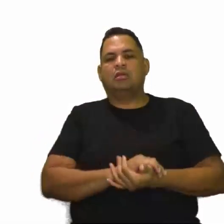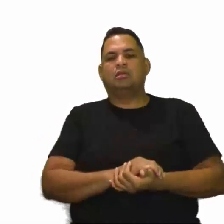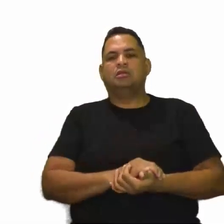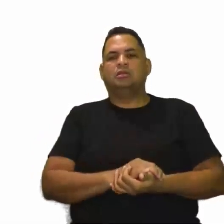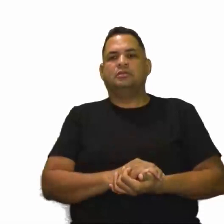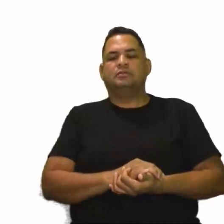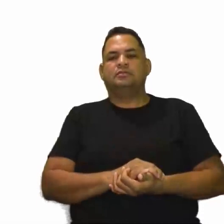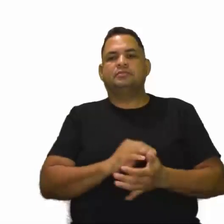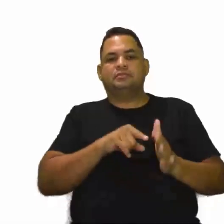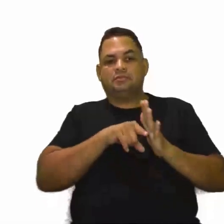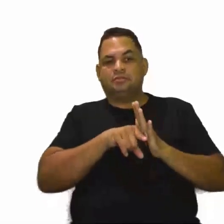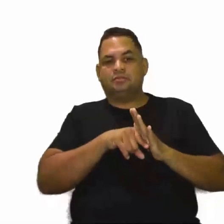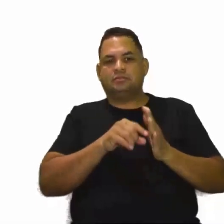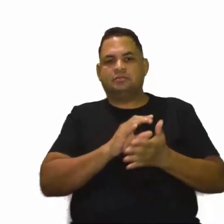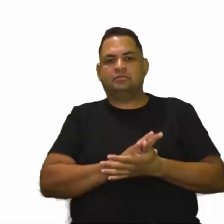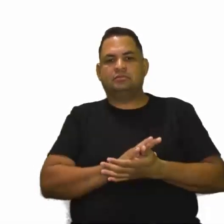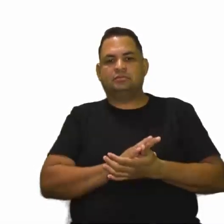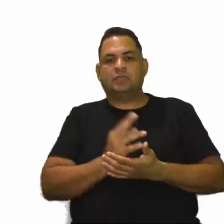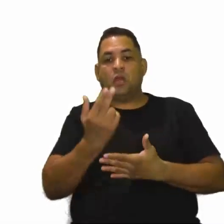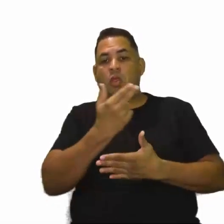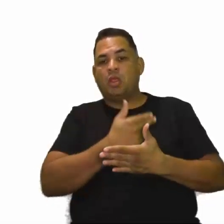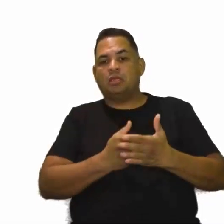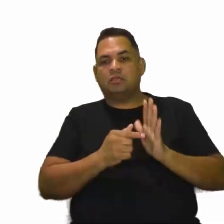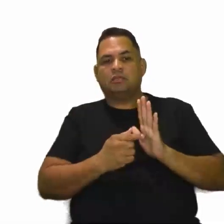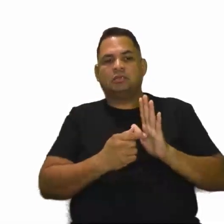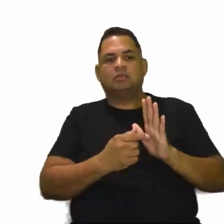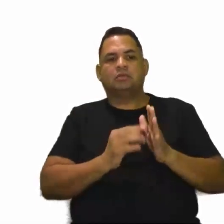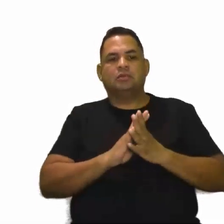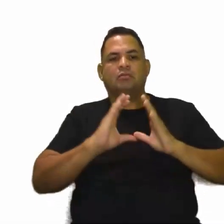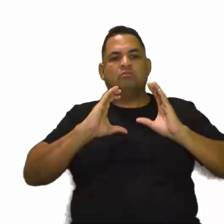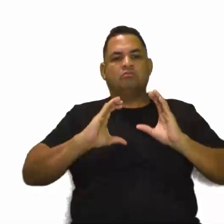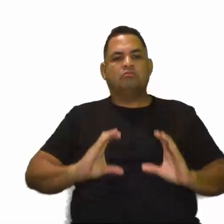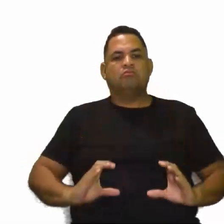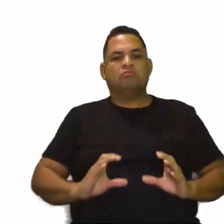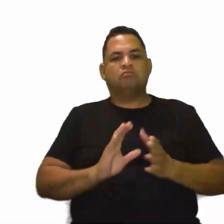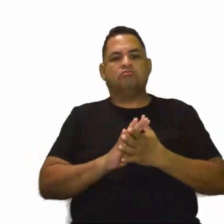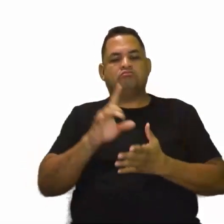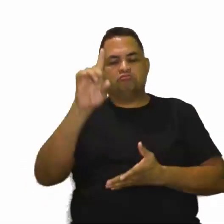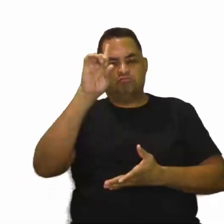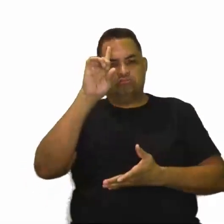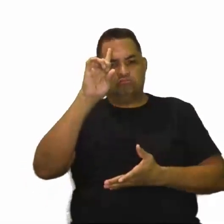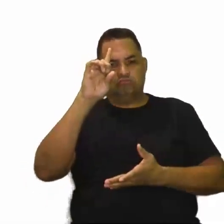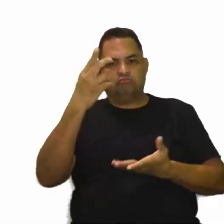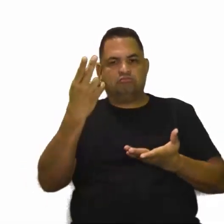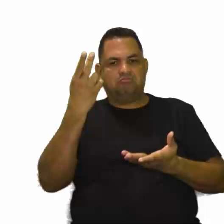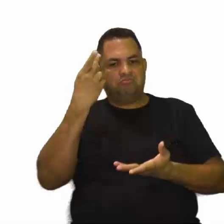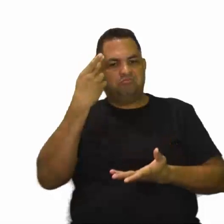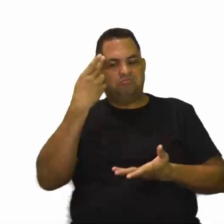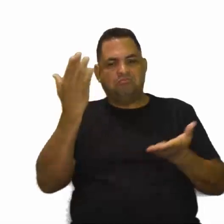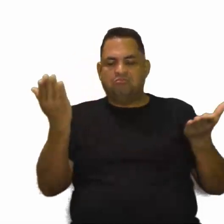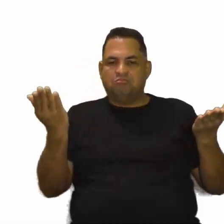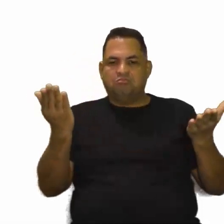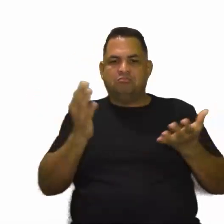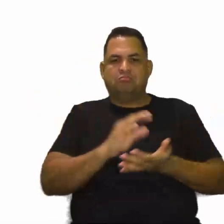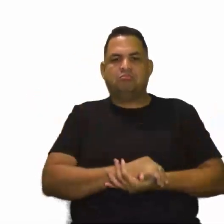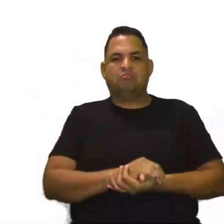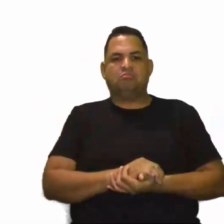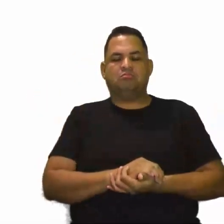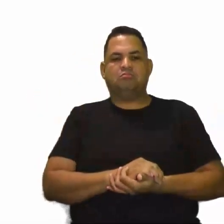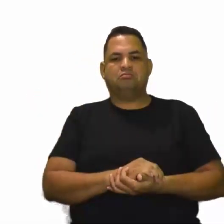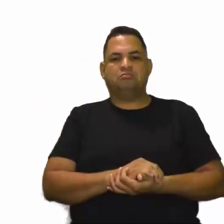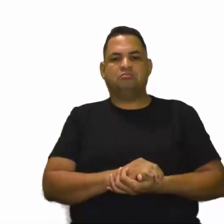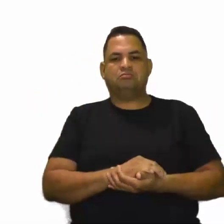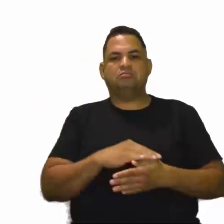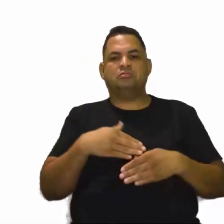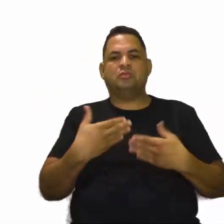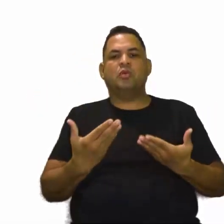vamos analisar. A charge retrata um comportamento recorrente nos dias atuais.